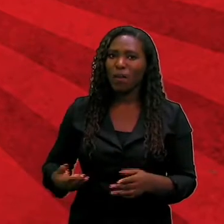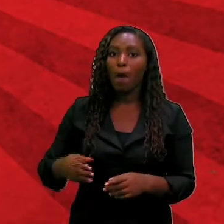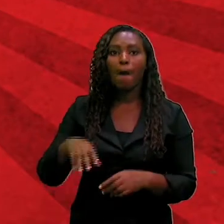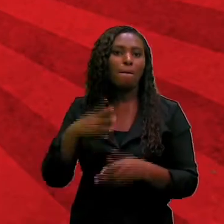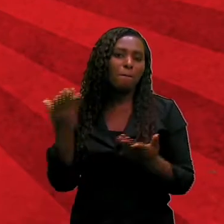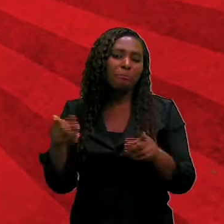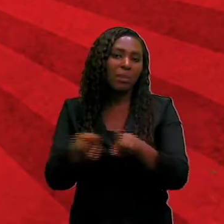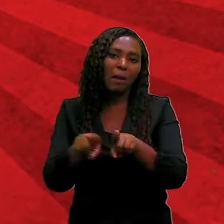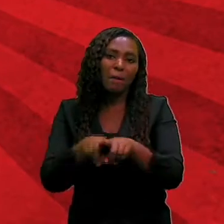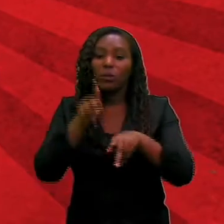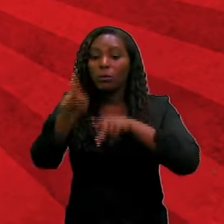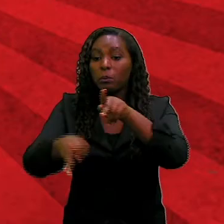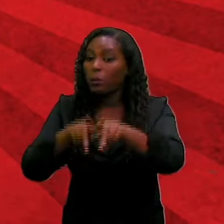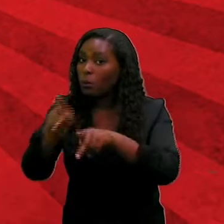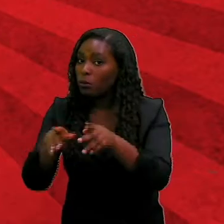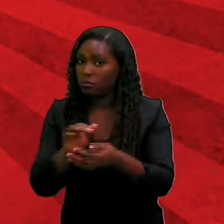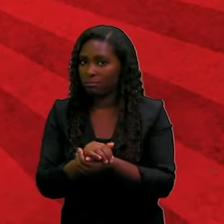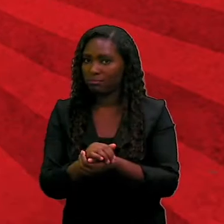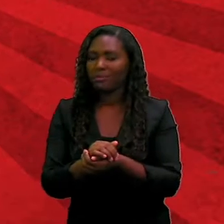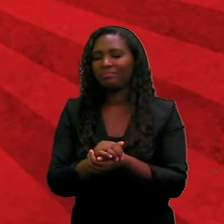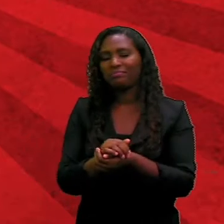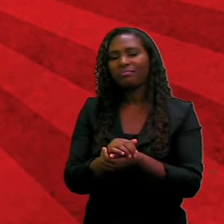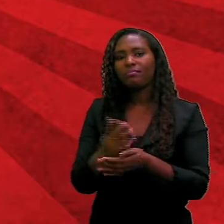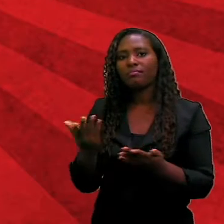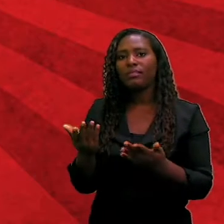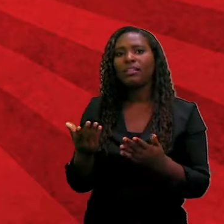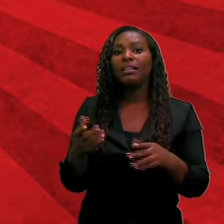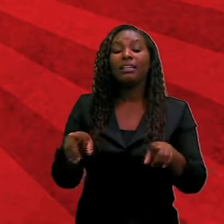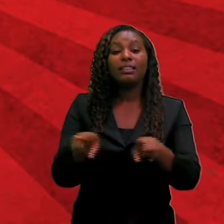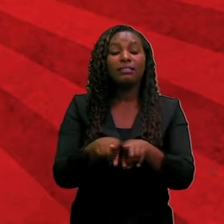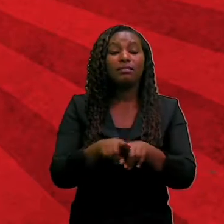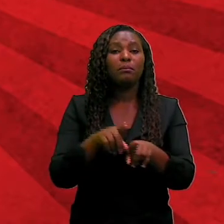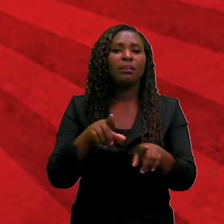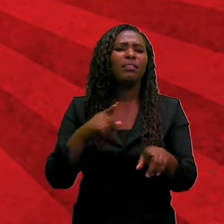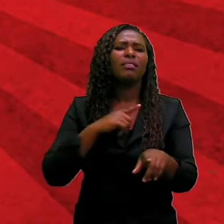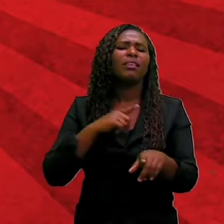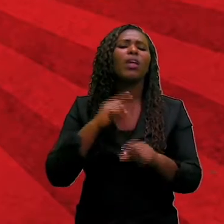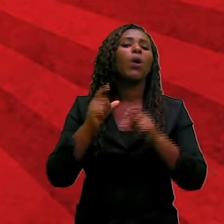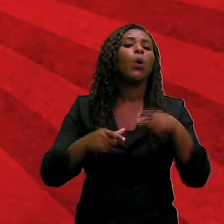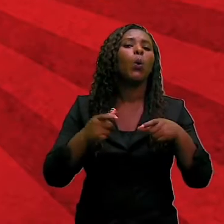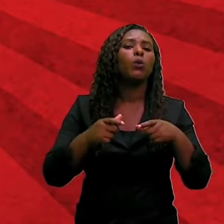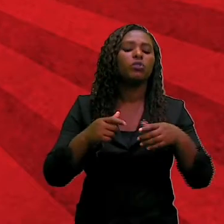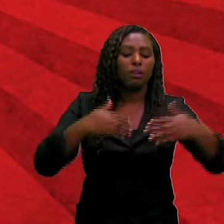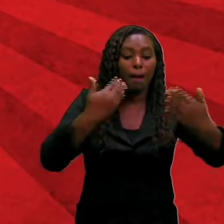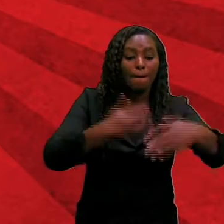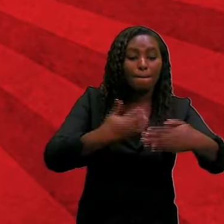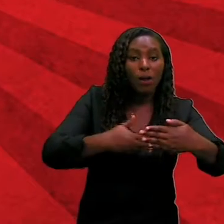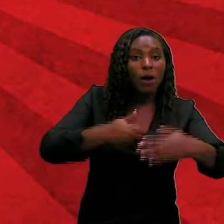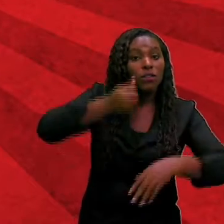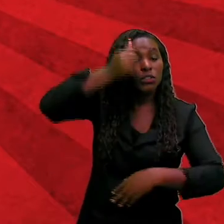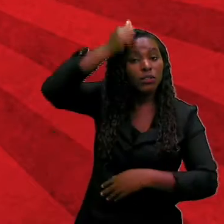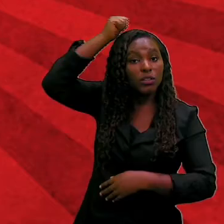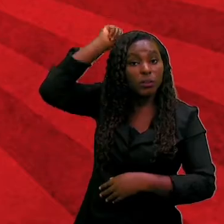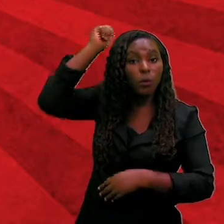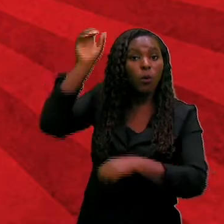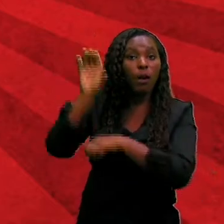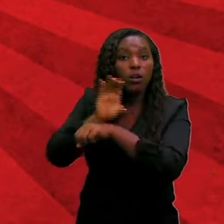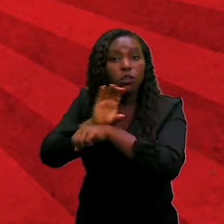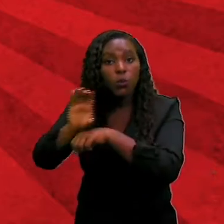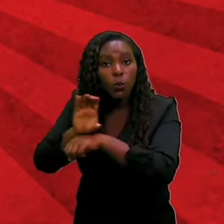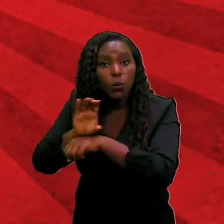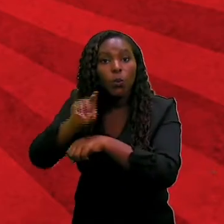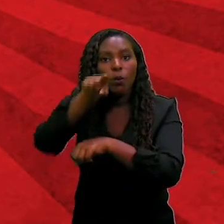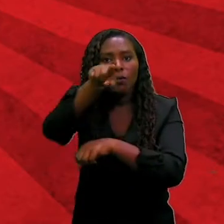estão cada vez mais presentes nas nossas provas aí de concursos e vestibulares, testando a sua habilidade, estudante, de